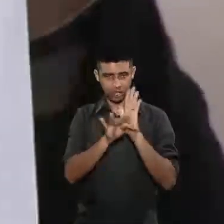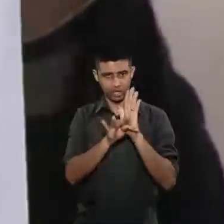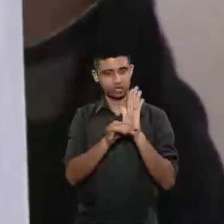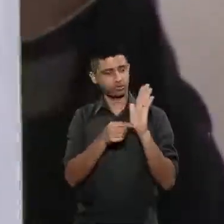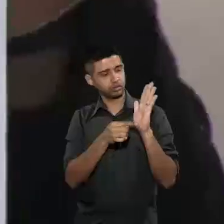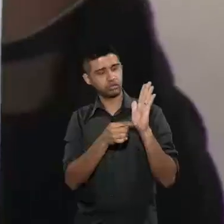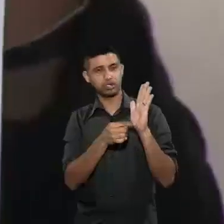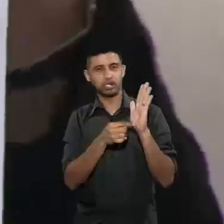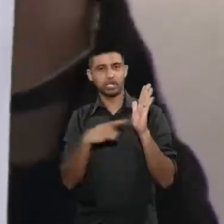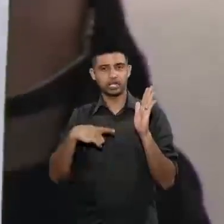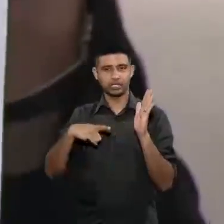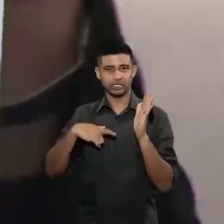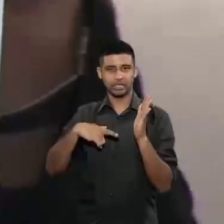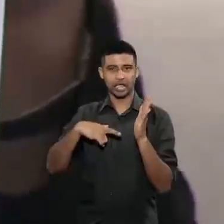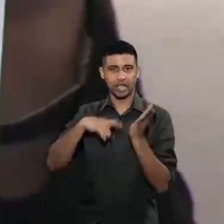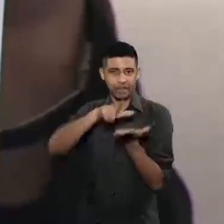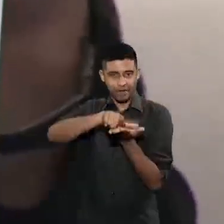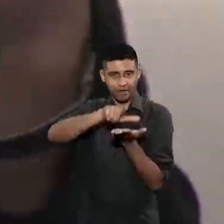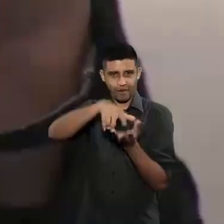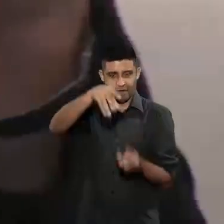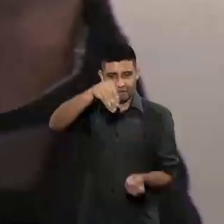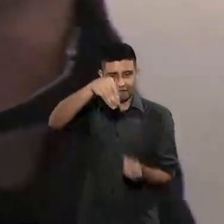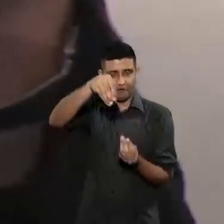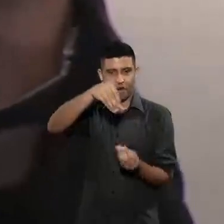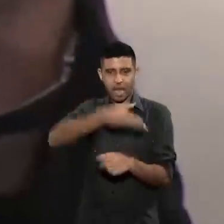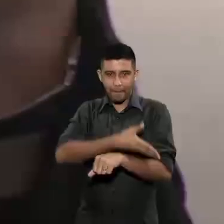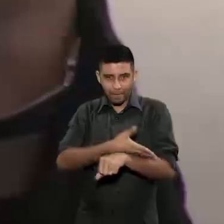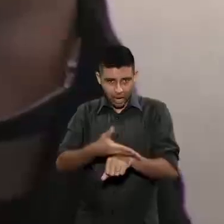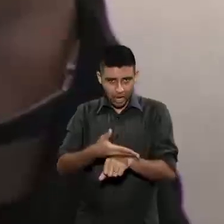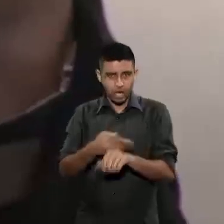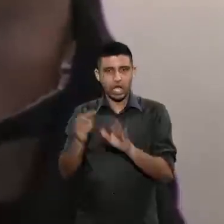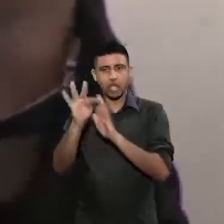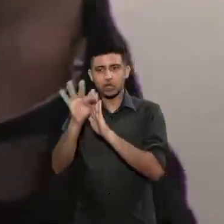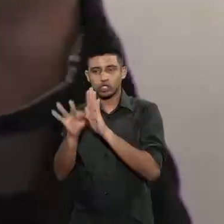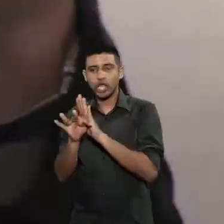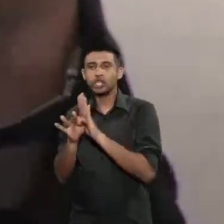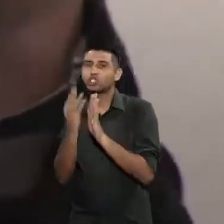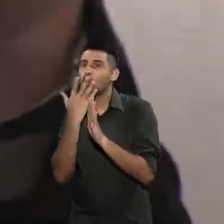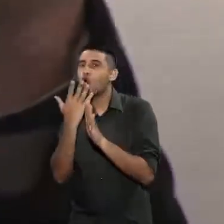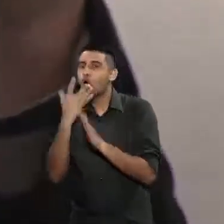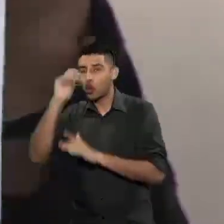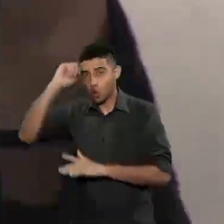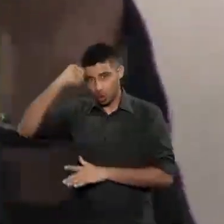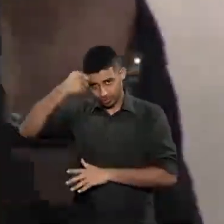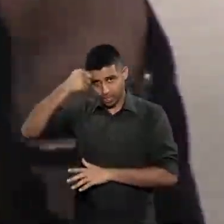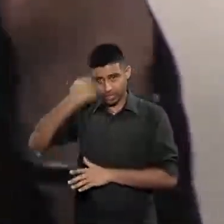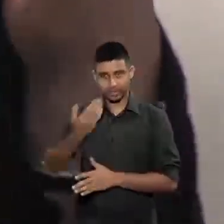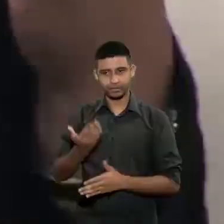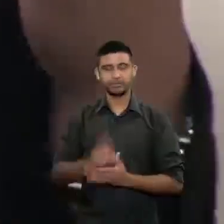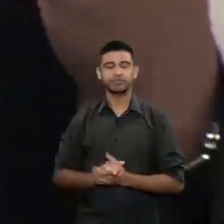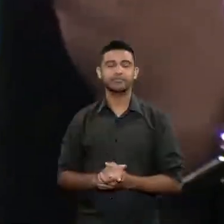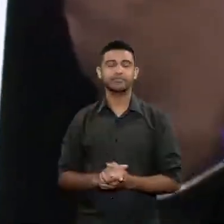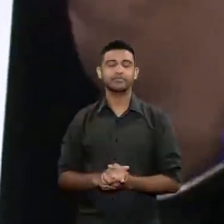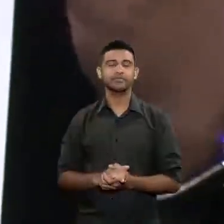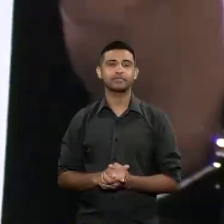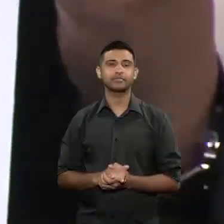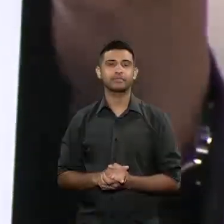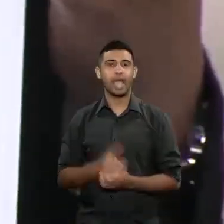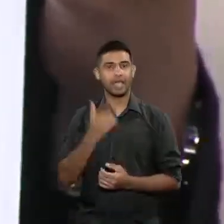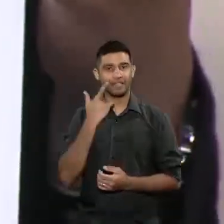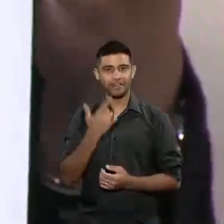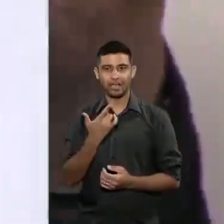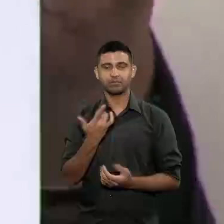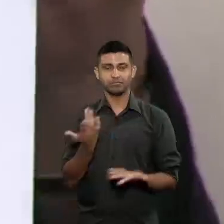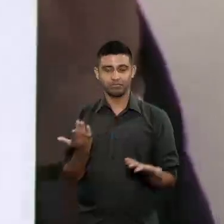O texto, geralmente, a folha precisa ser branca e o texto preto, tá? Em cor preta. E